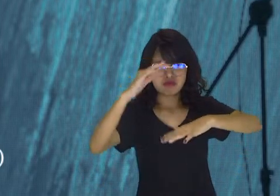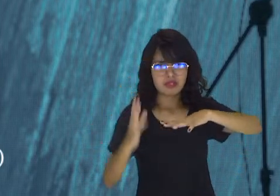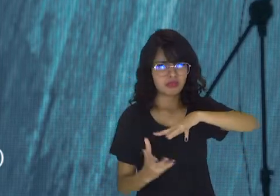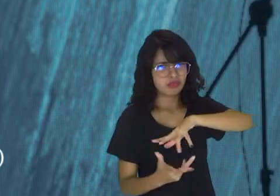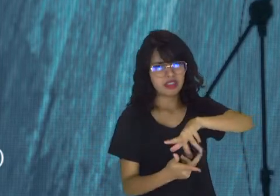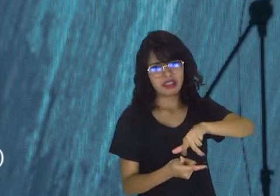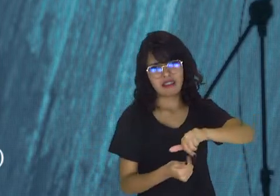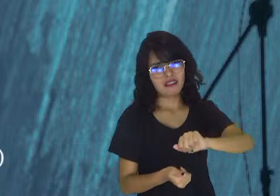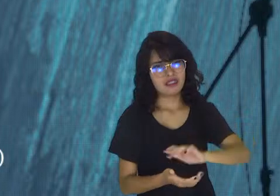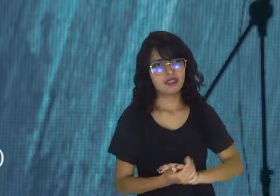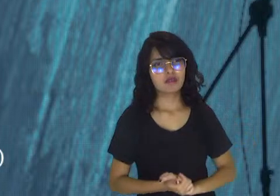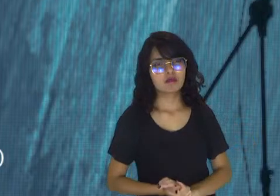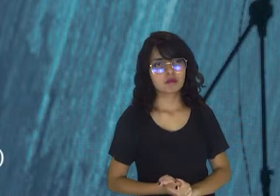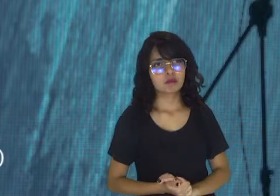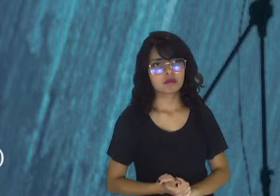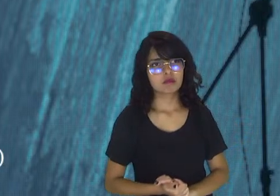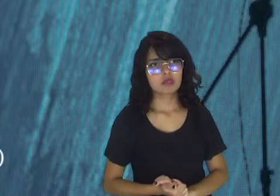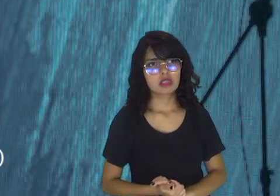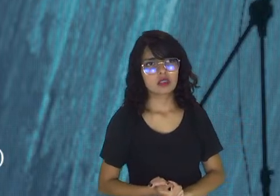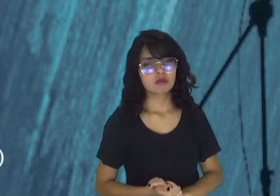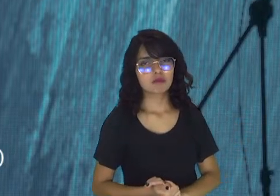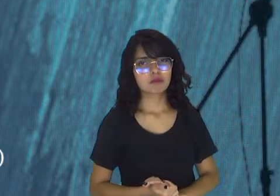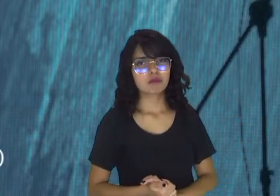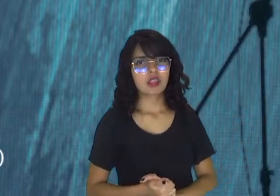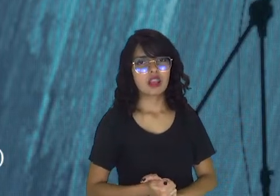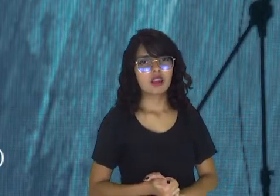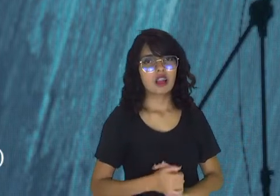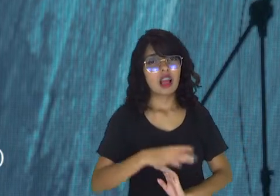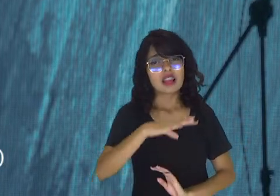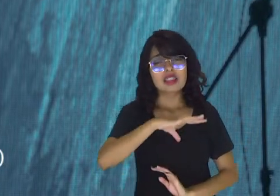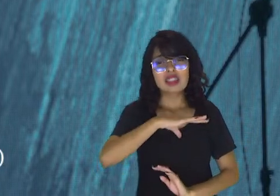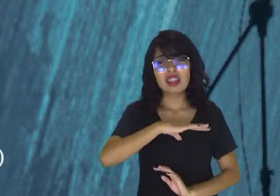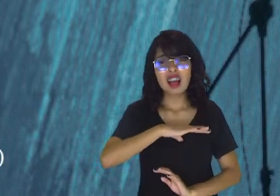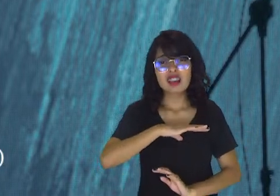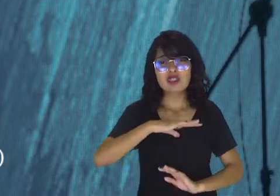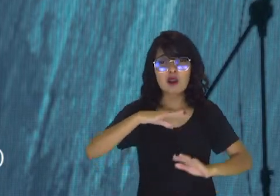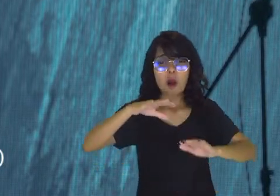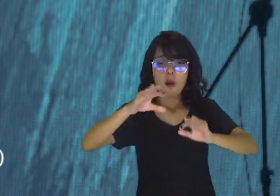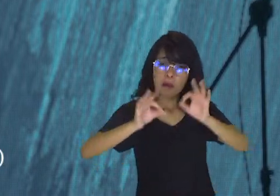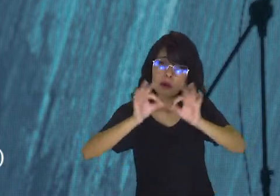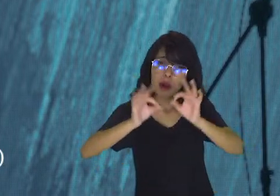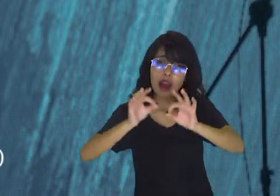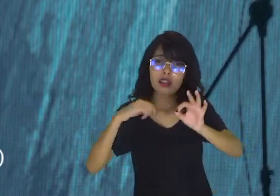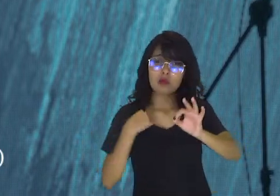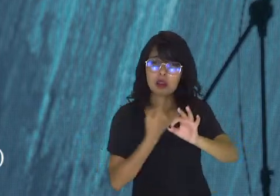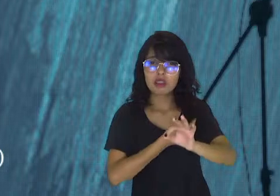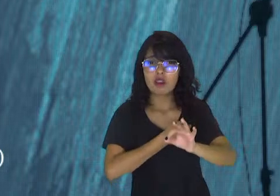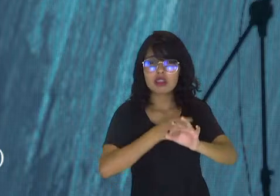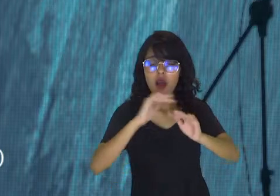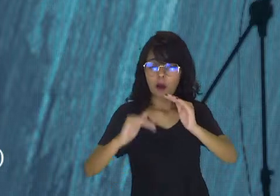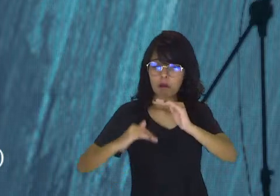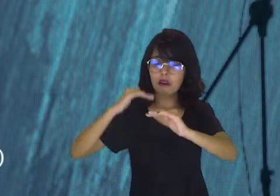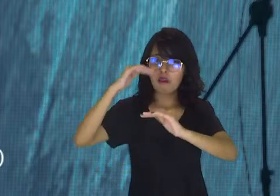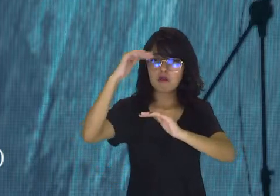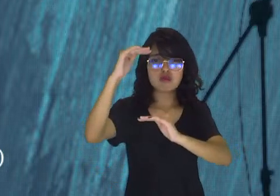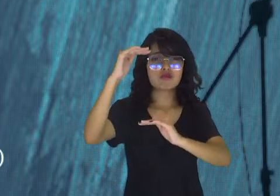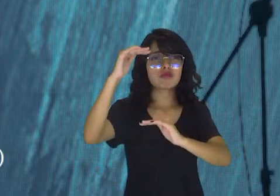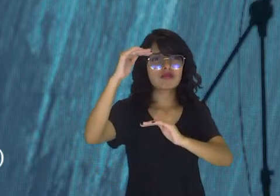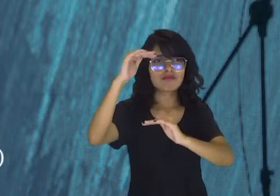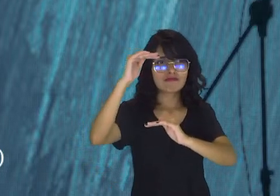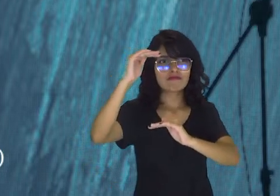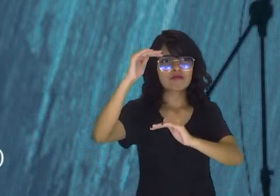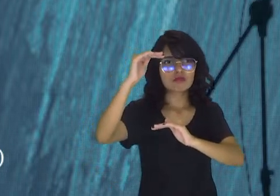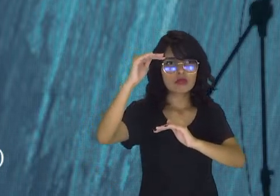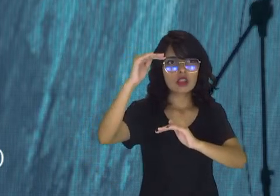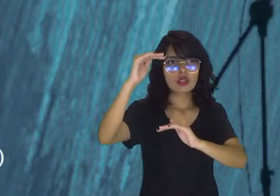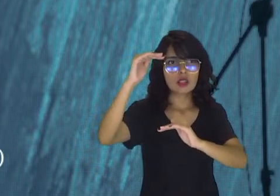coisas? Mas essa cidade que está preparada para nós, ela é tão, tão superior, ela é tão elevada, que